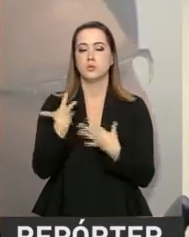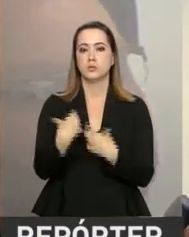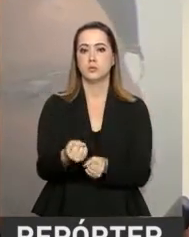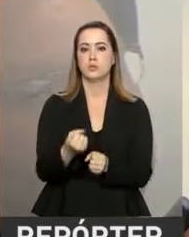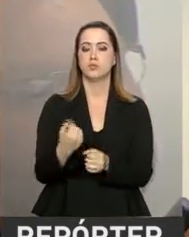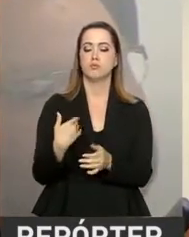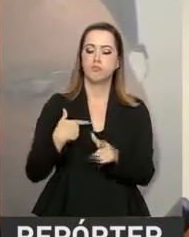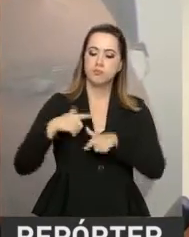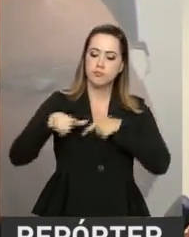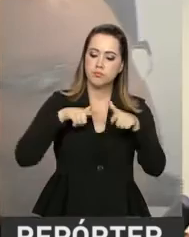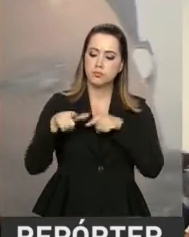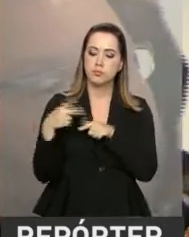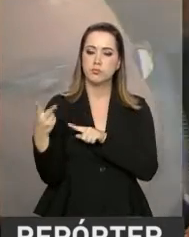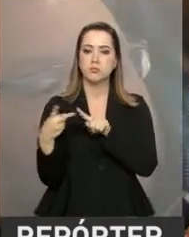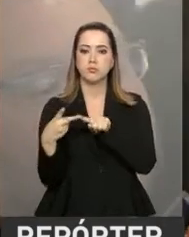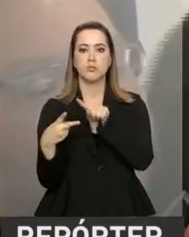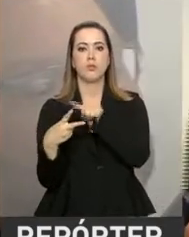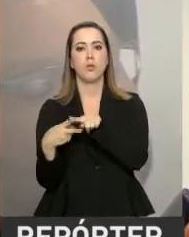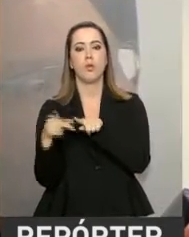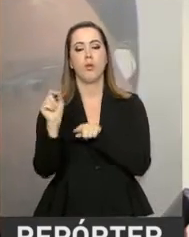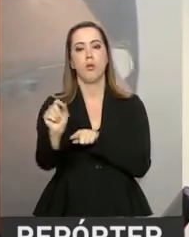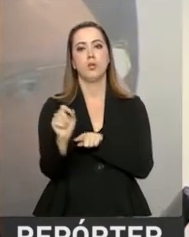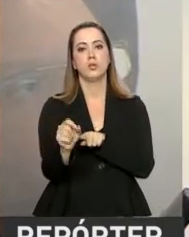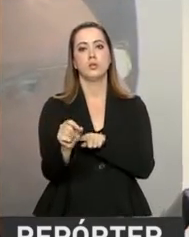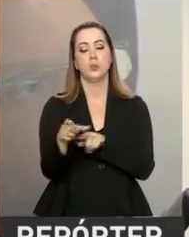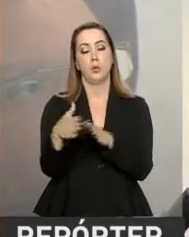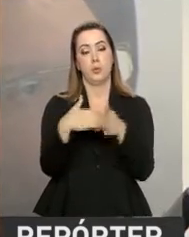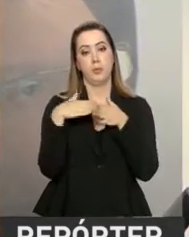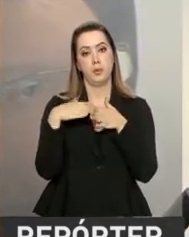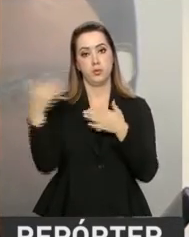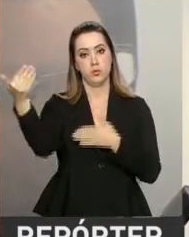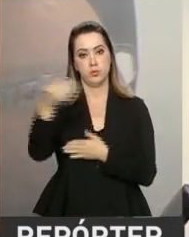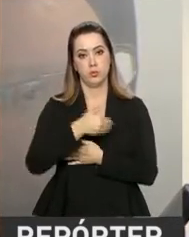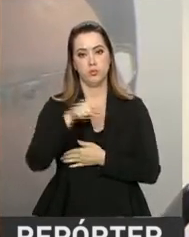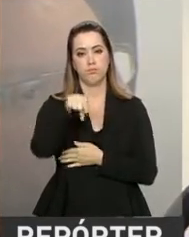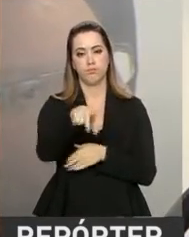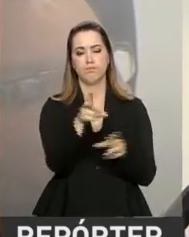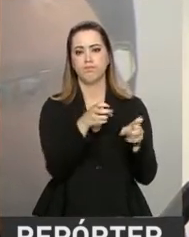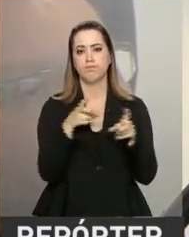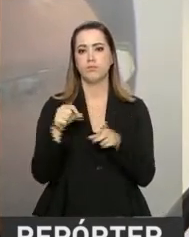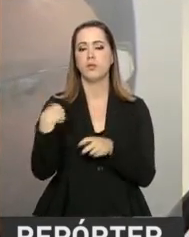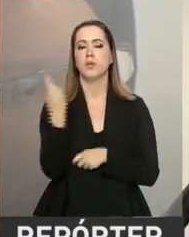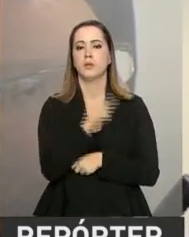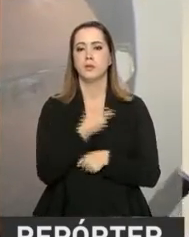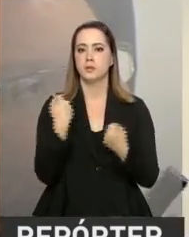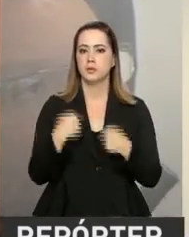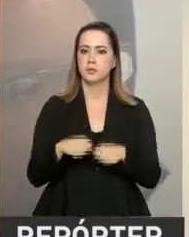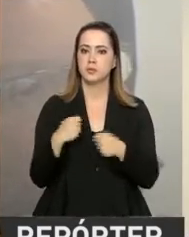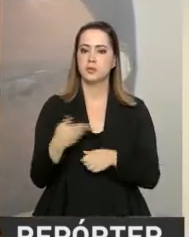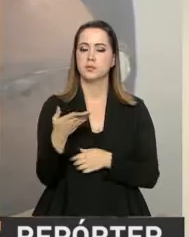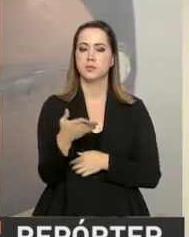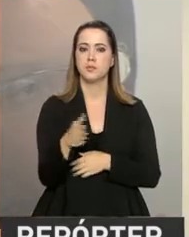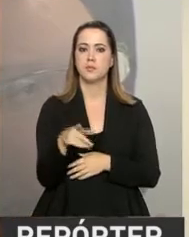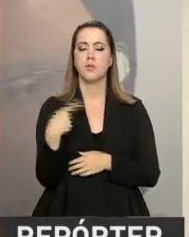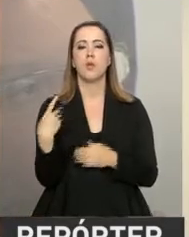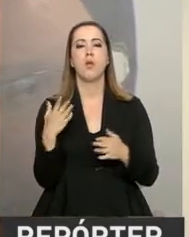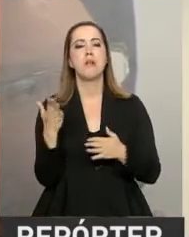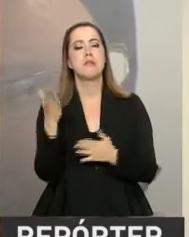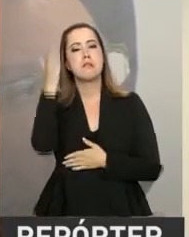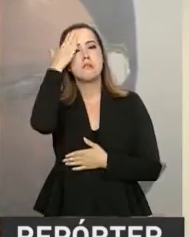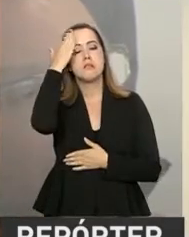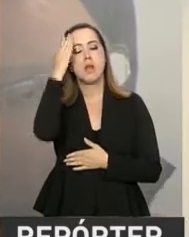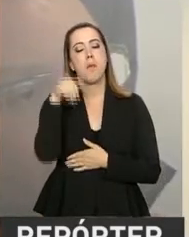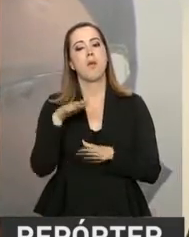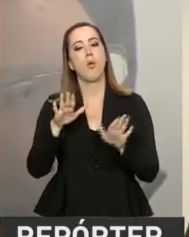atuar nesses dois o a solicitação veio nesse sentido e nós devemos atender isso agora dimensionar